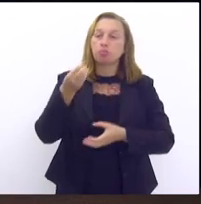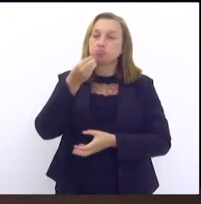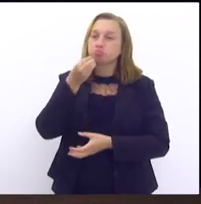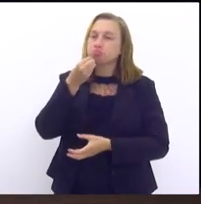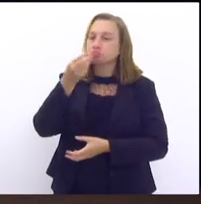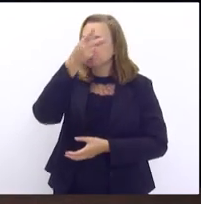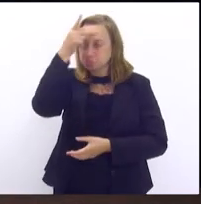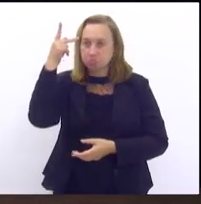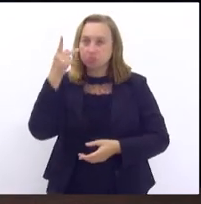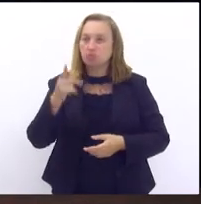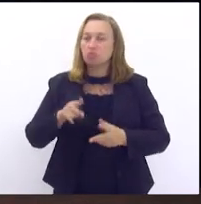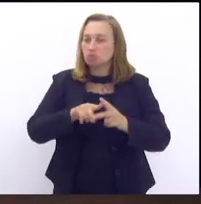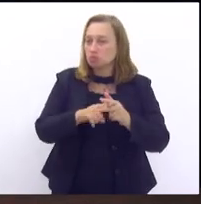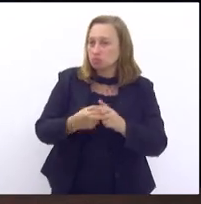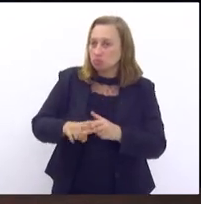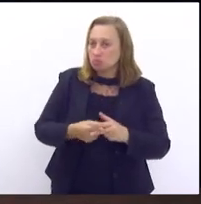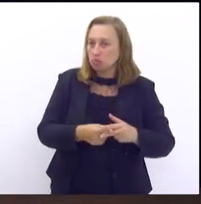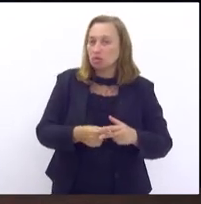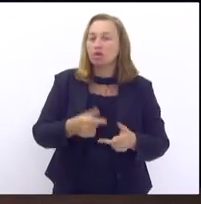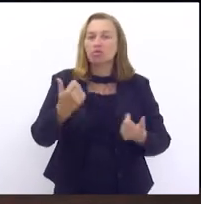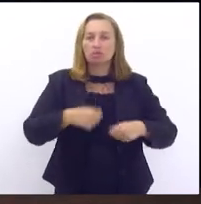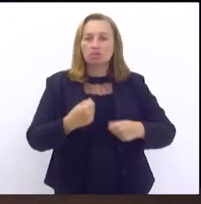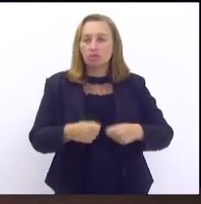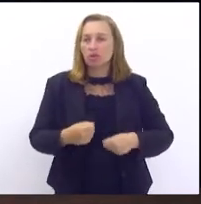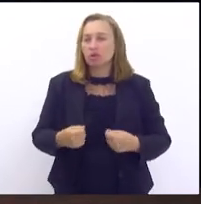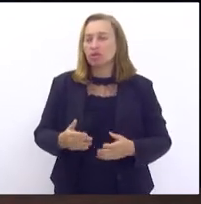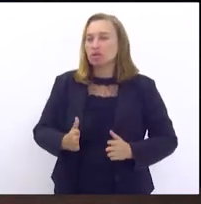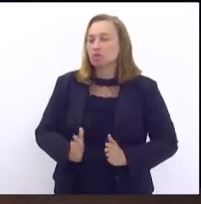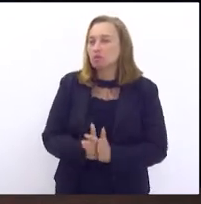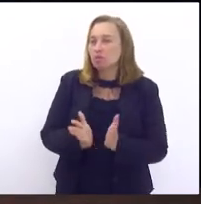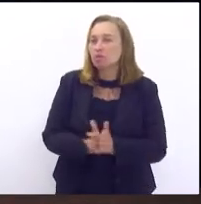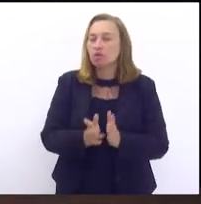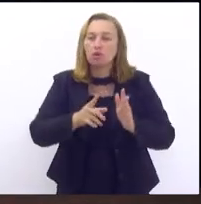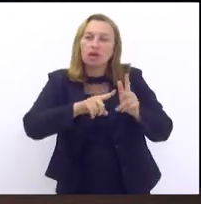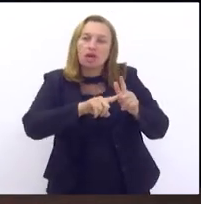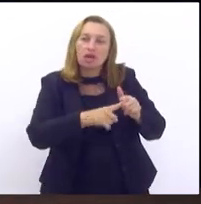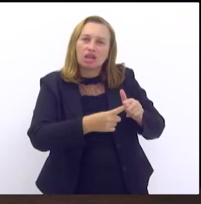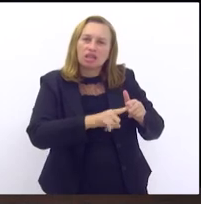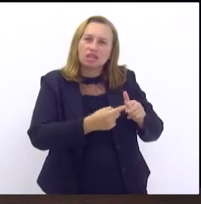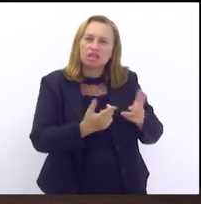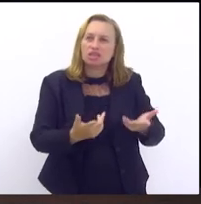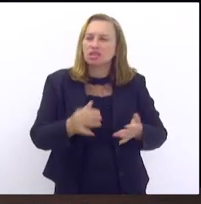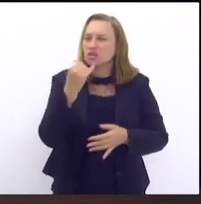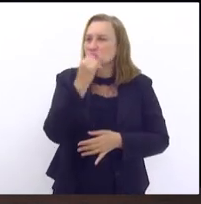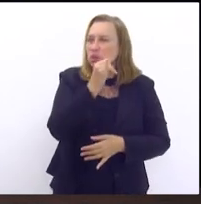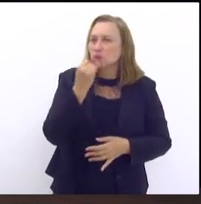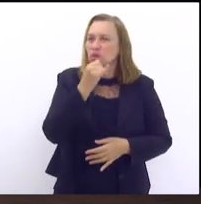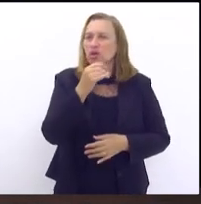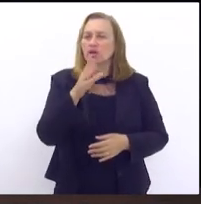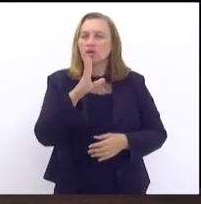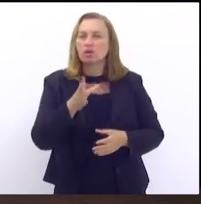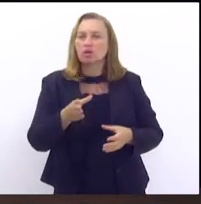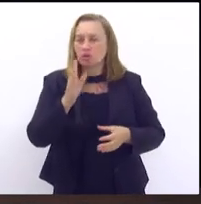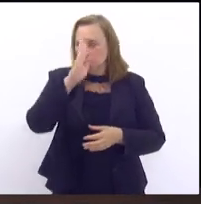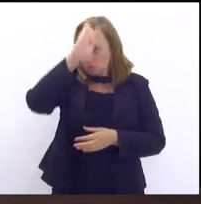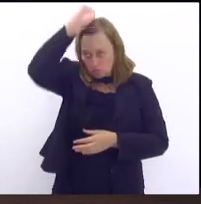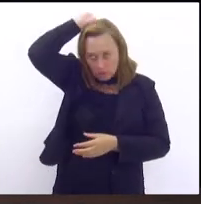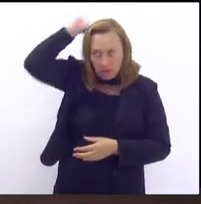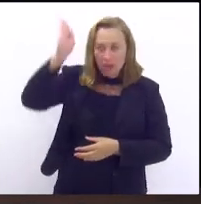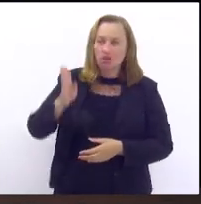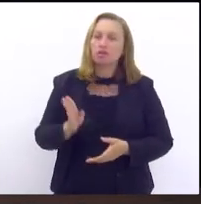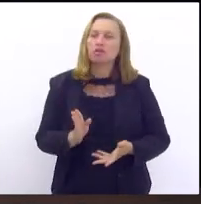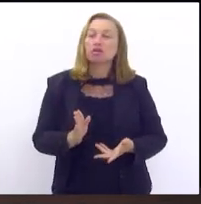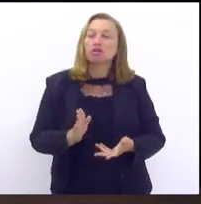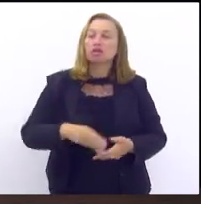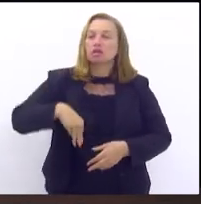se legalizarem, principalmente aqueles mais humildes, eletricista, bombeiro, aquele que trabalha por conta própria, entregador, que